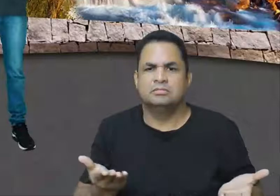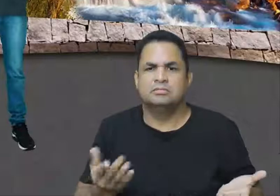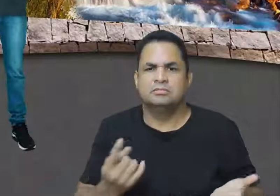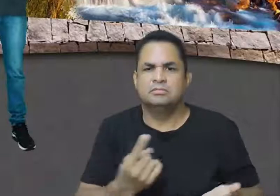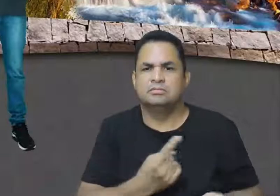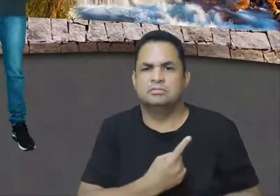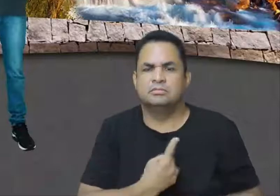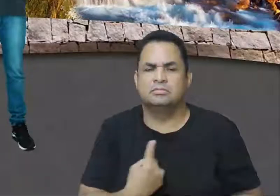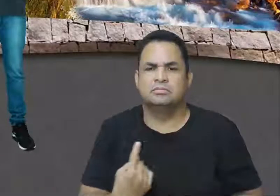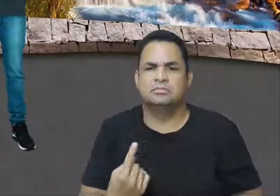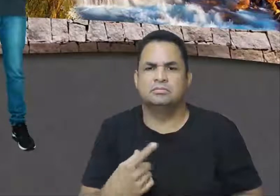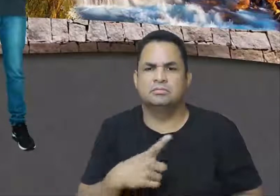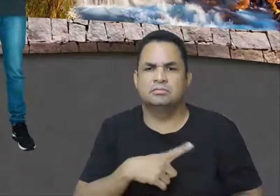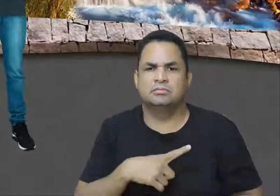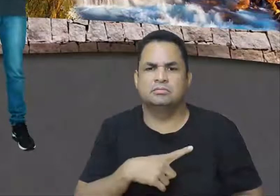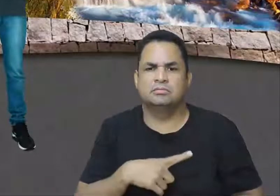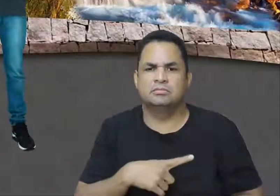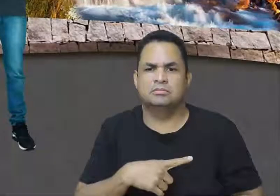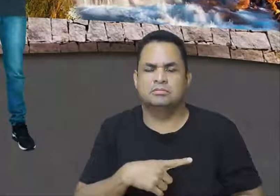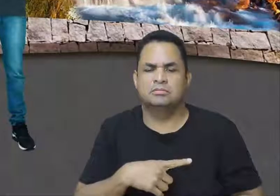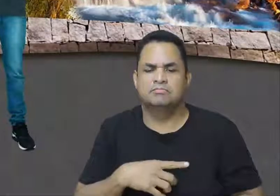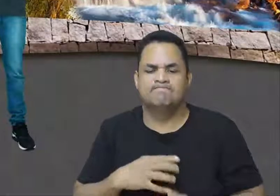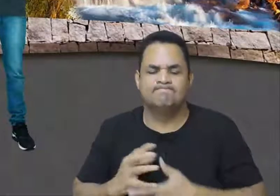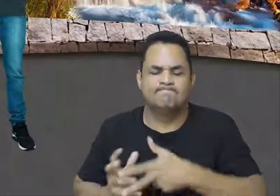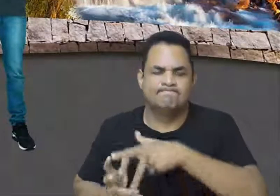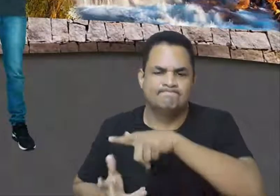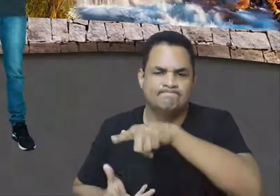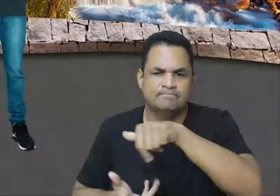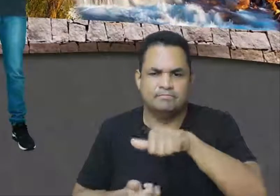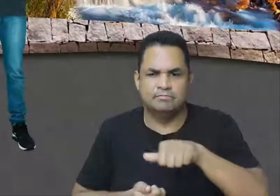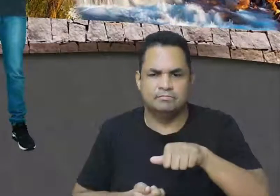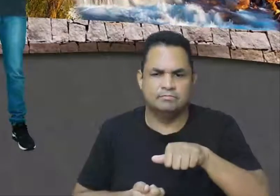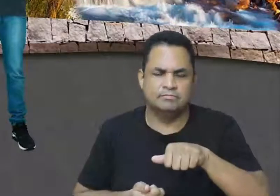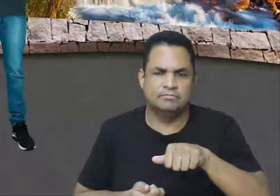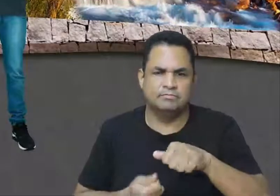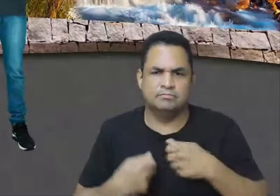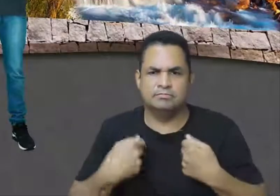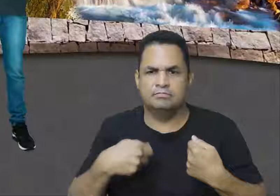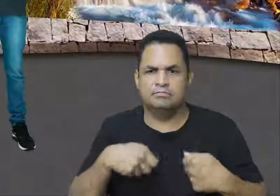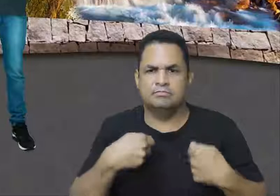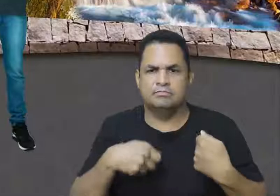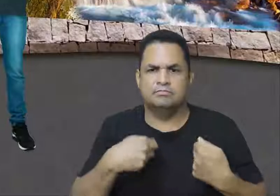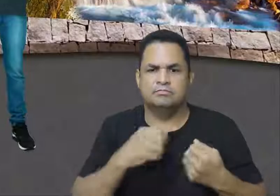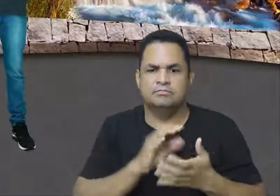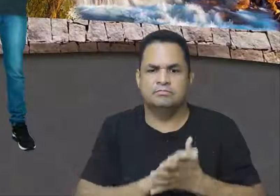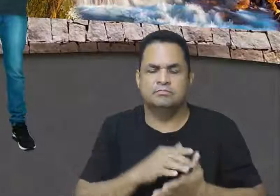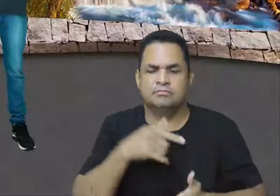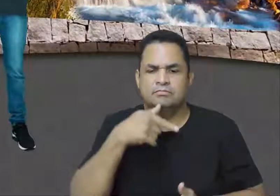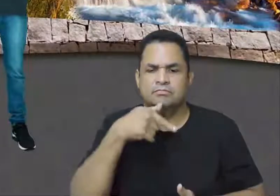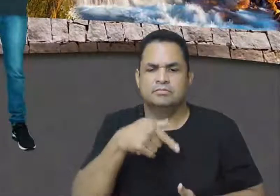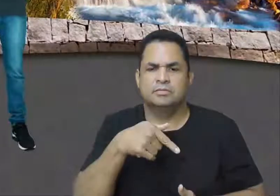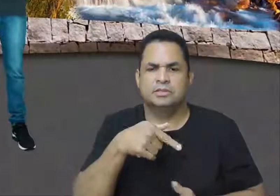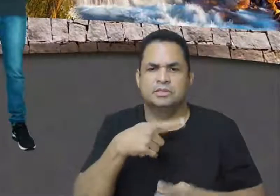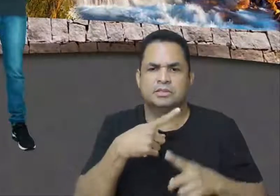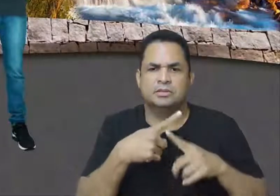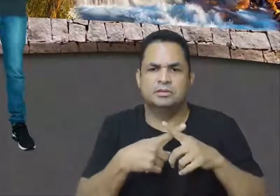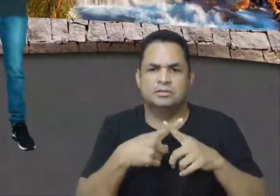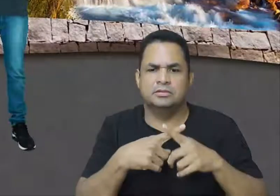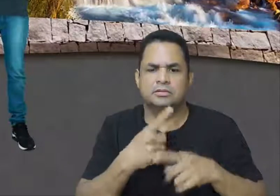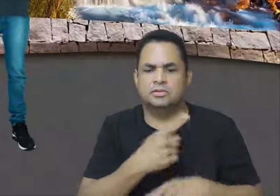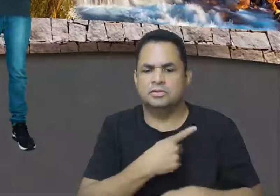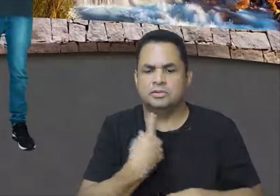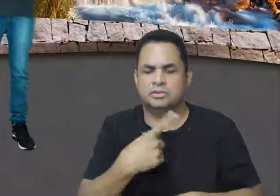nós teríamos aí um planeta necessitando de ter 7 vezes mais do que nós temos